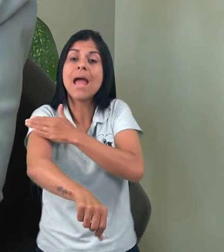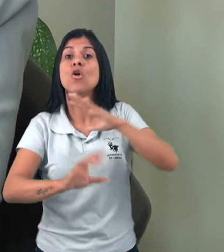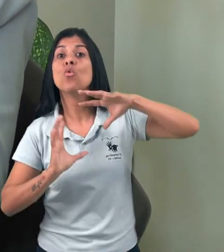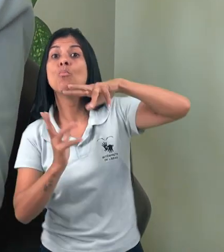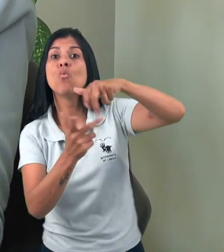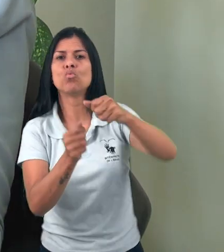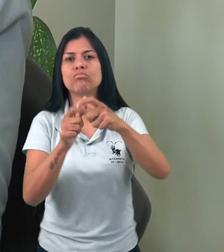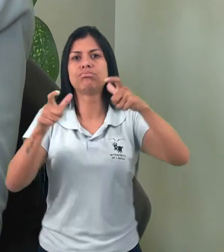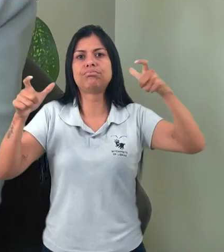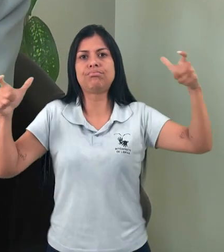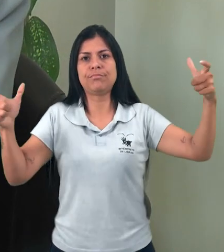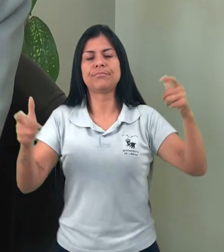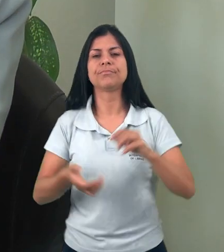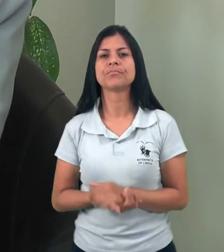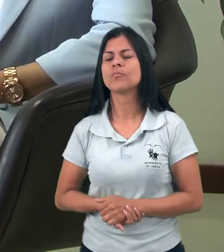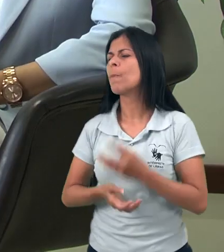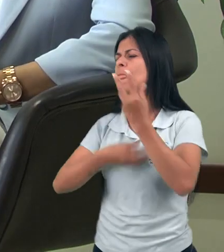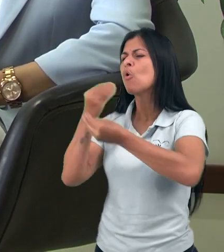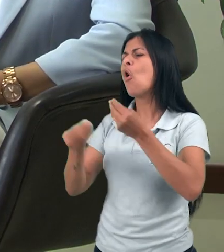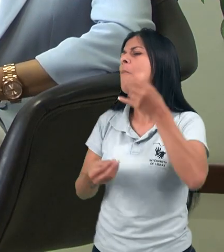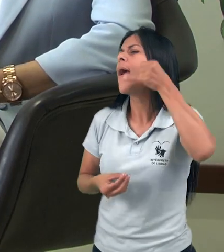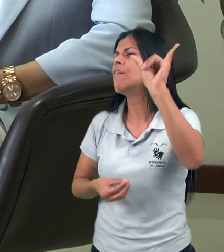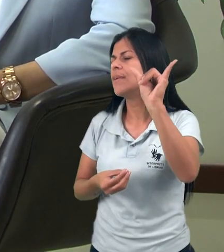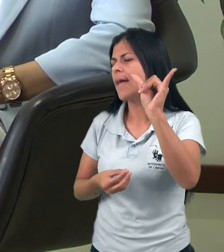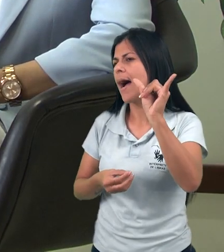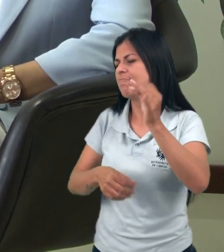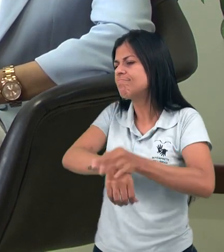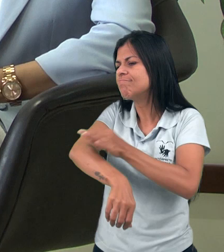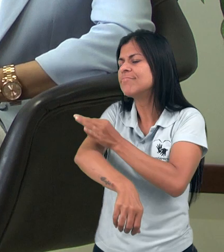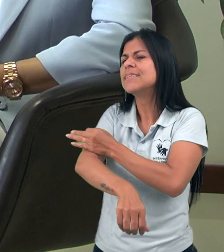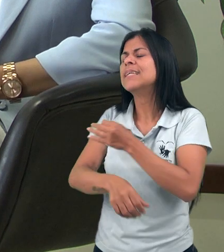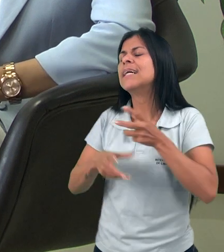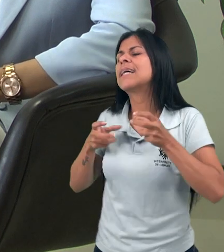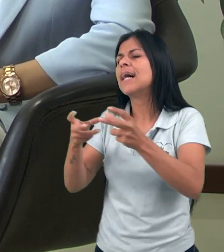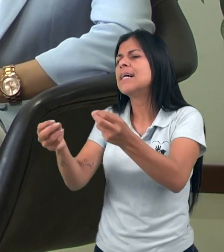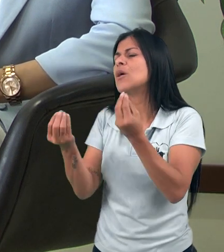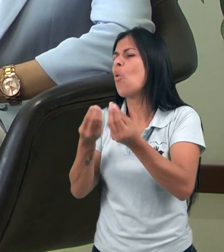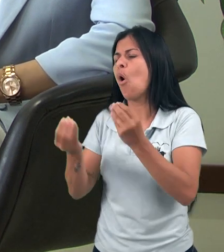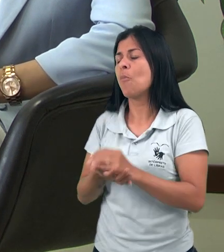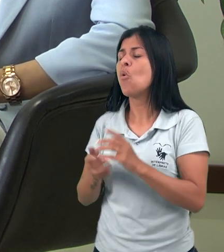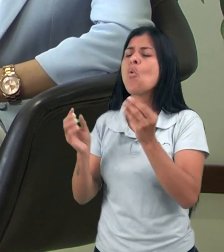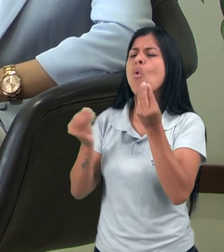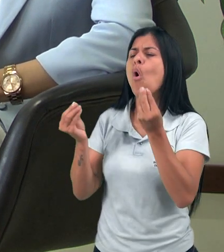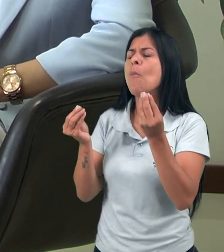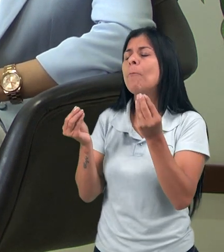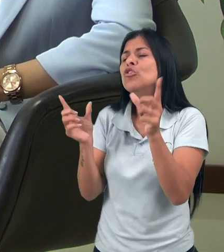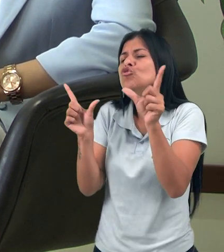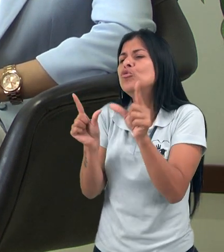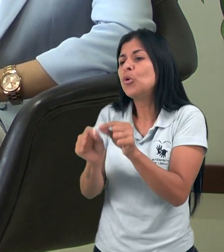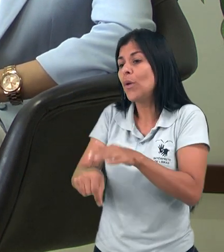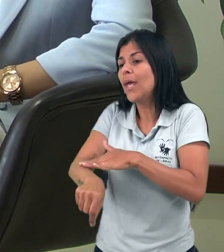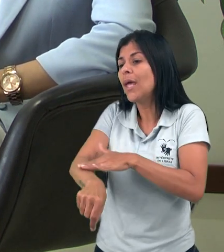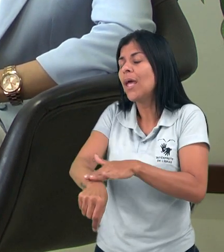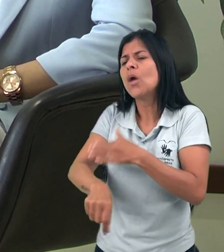ela é crescente no mundo. A prevenção é sempre muito importante, né, professora? O que a gente pode fazer para diminuir